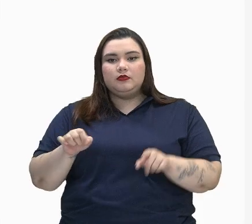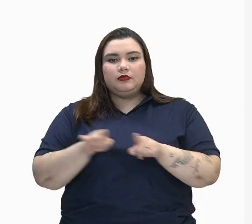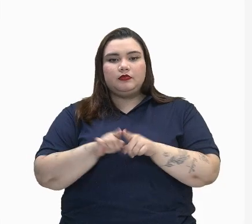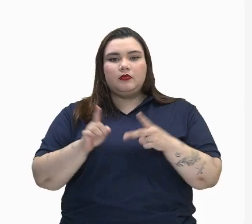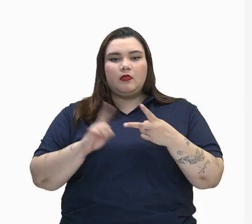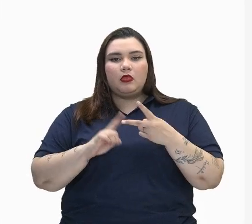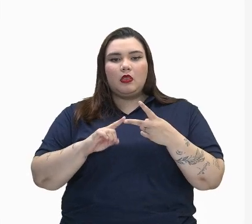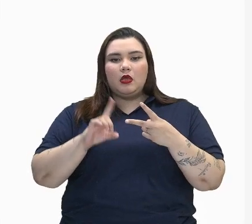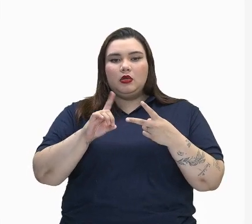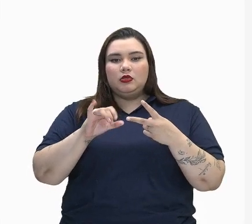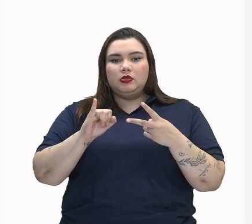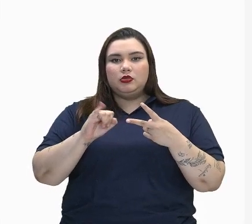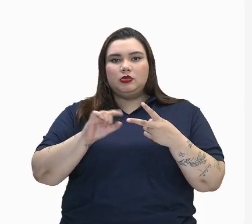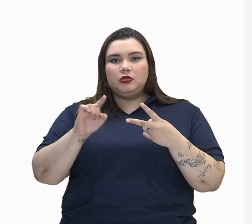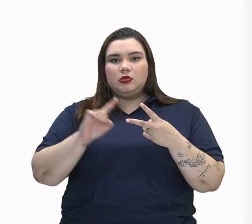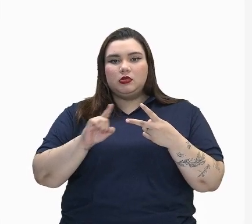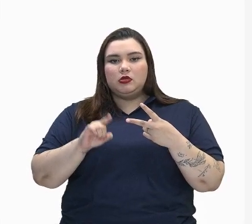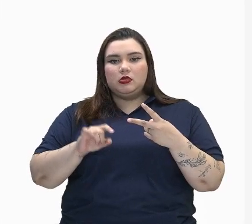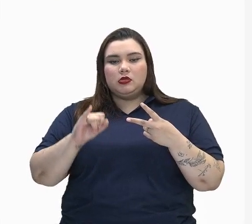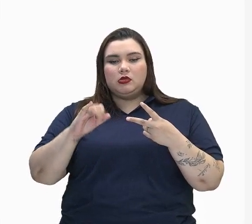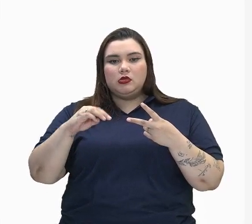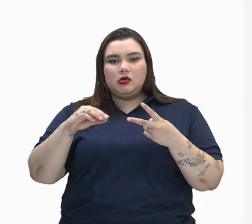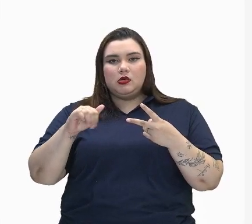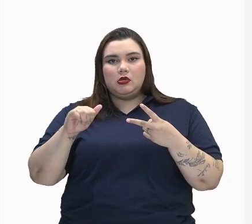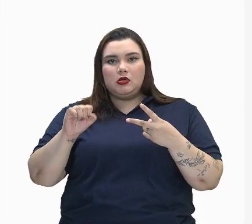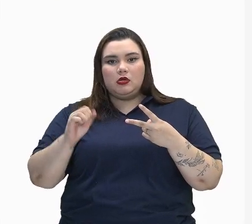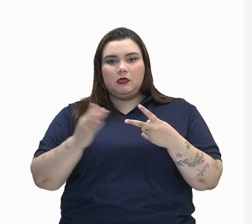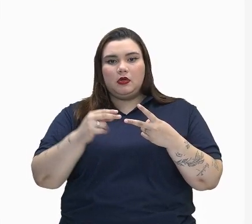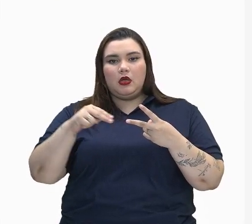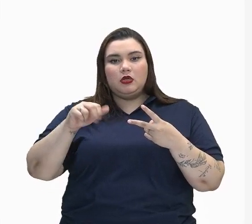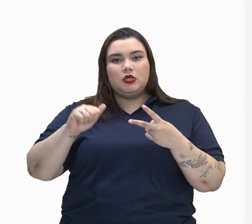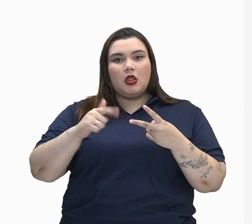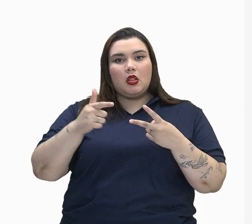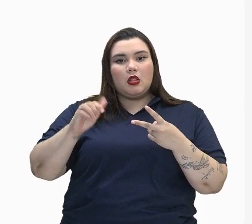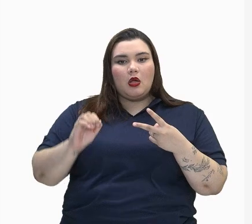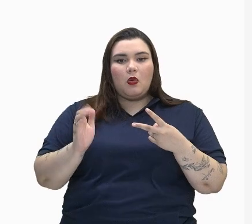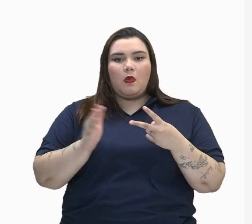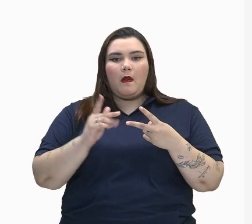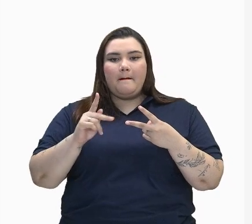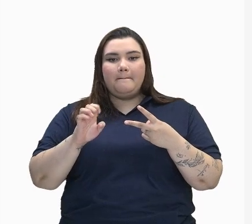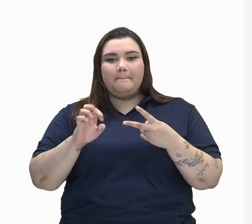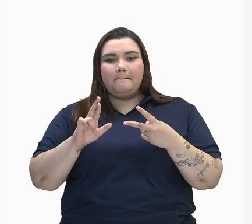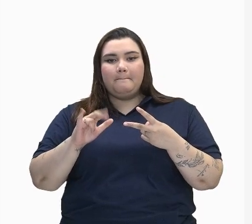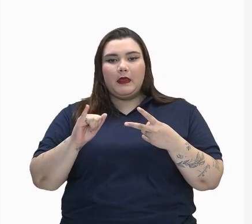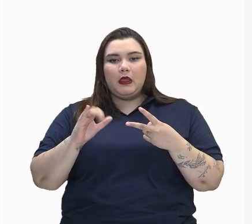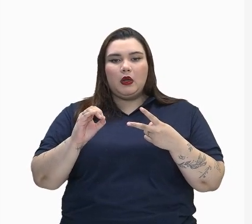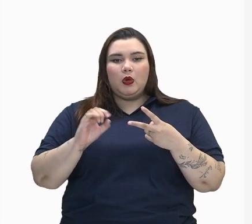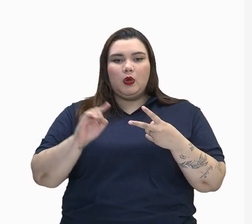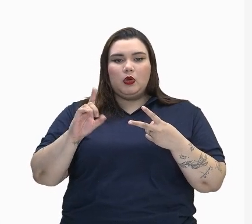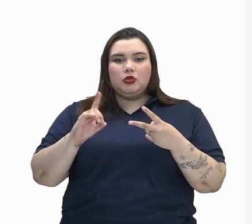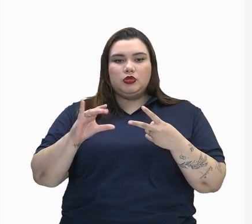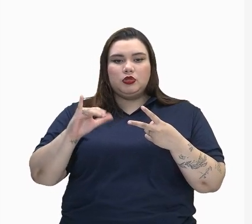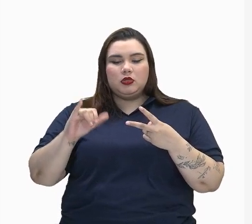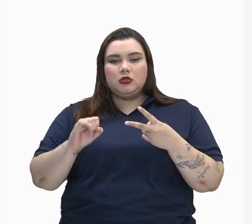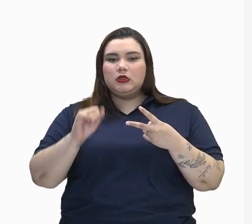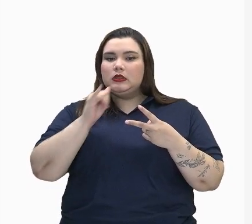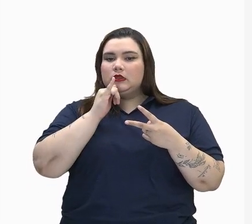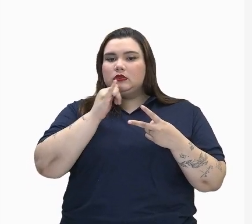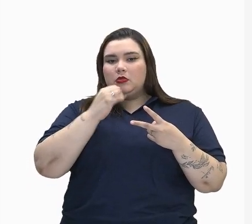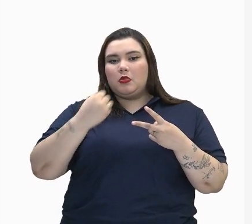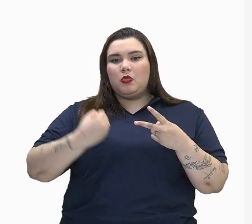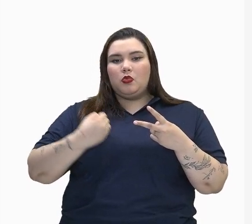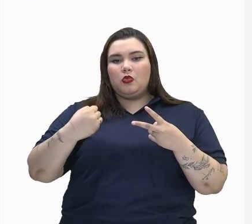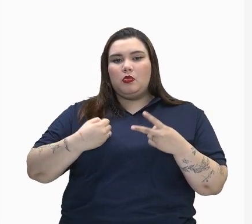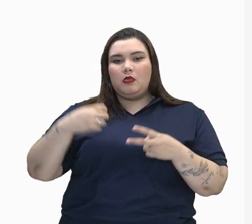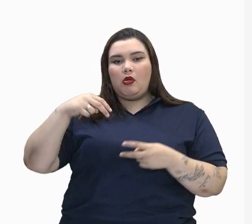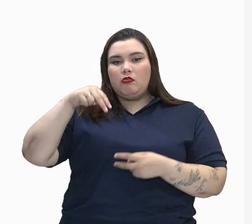e alguns casos especiais, como que a gente viu aqui, tá? Então, nós temos o número π, nós temos o número φ